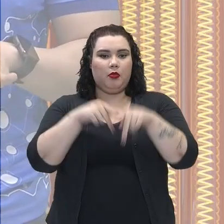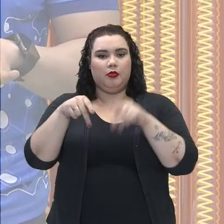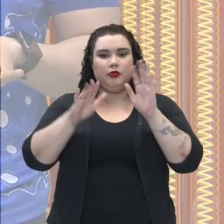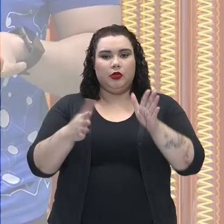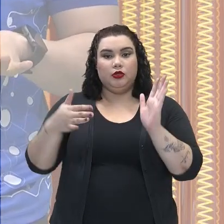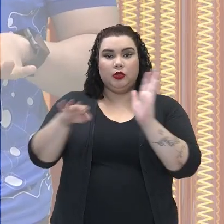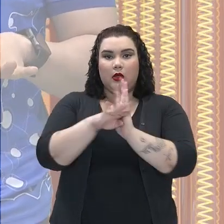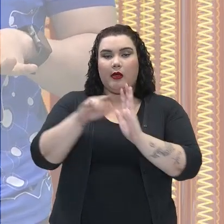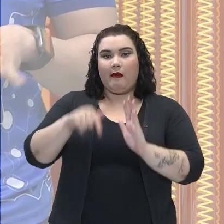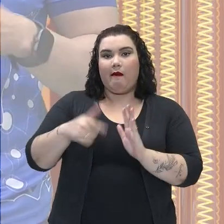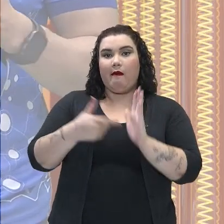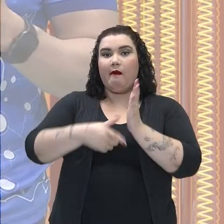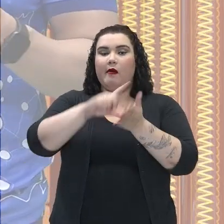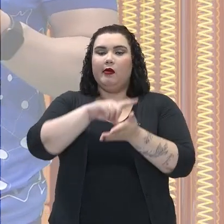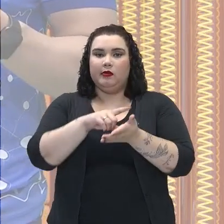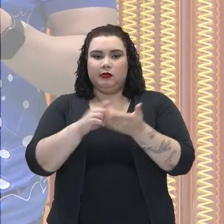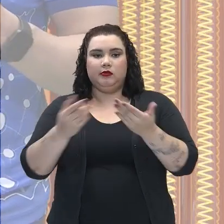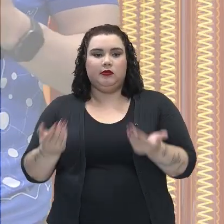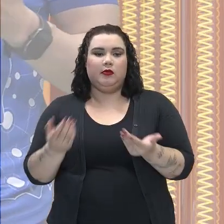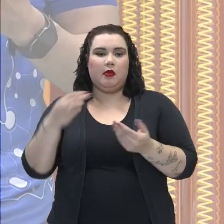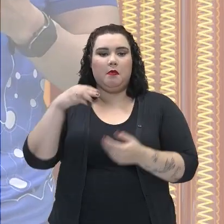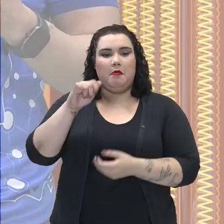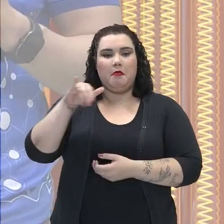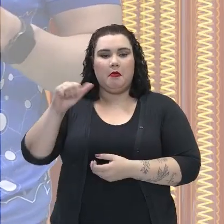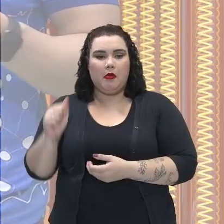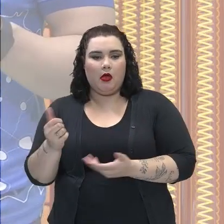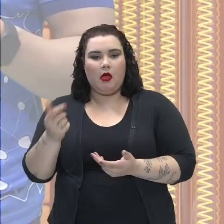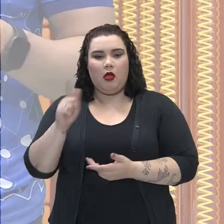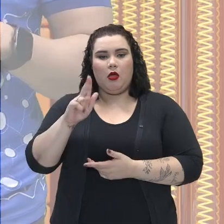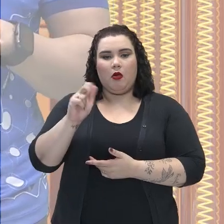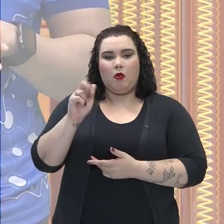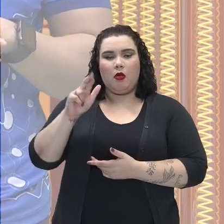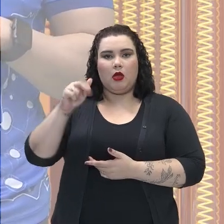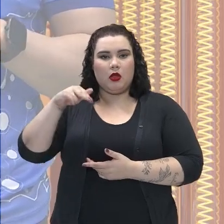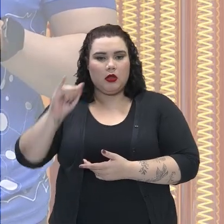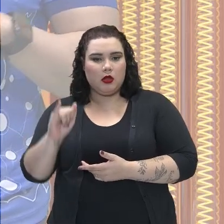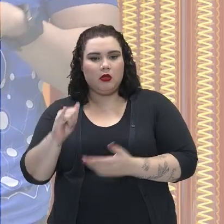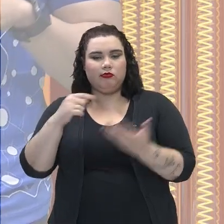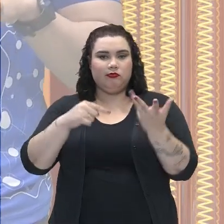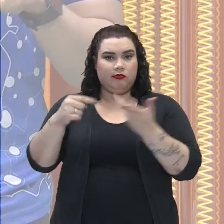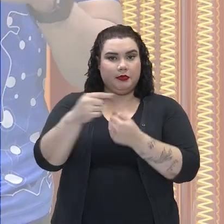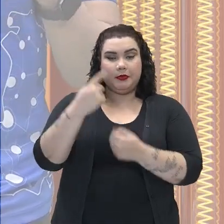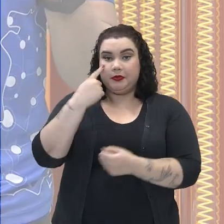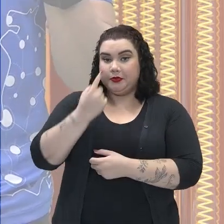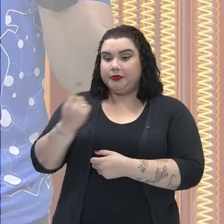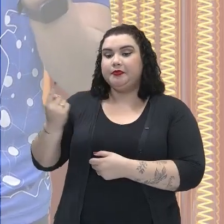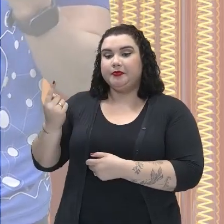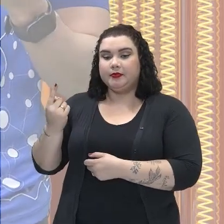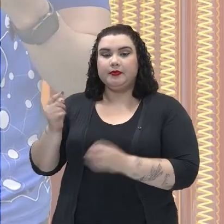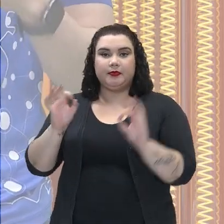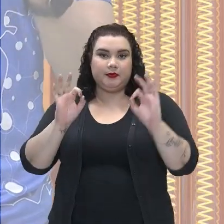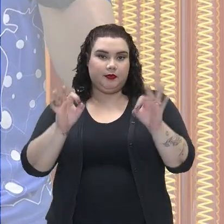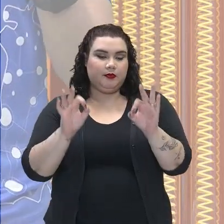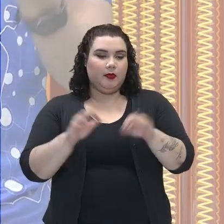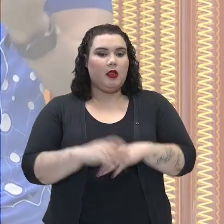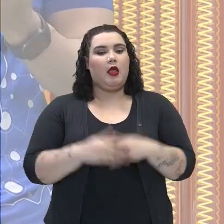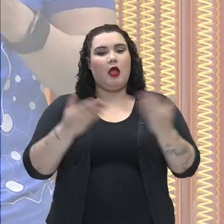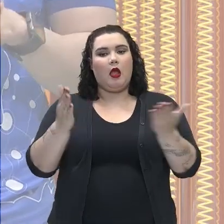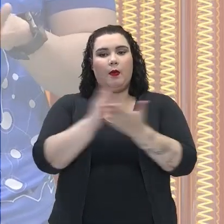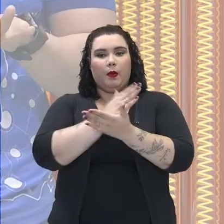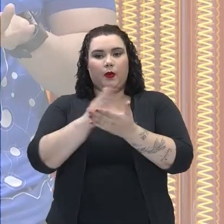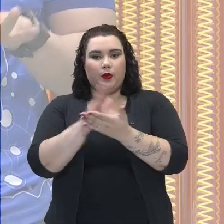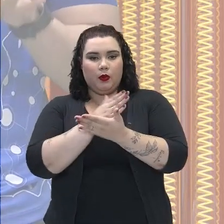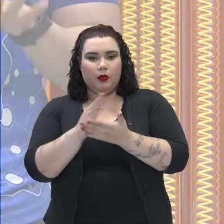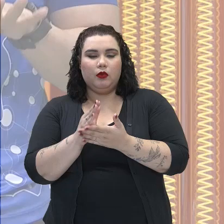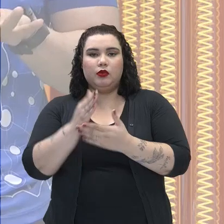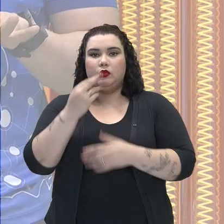antes da chegada dos europeus, né? Que são os maias, o guarani, quechua e quechua, tá certo? Então esses são os idiomas aqui, alguns, na realidade,